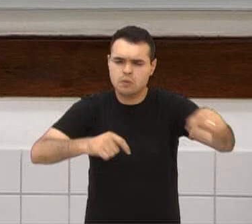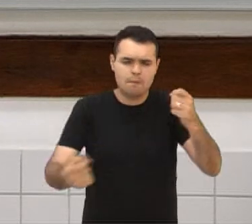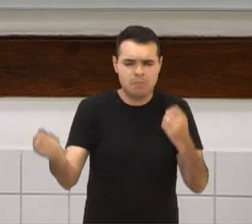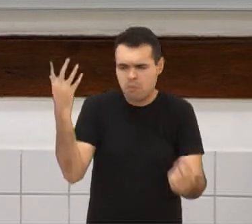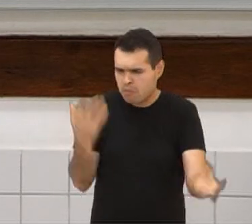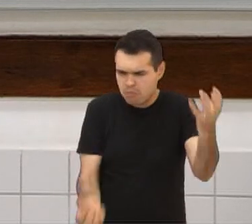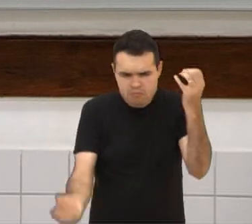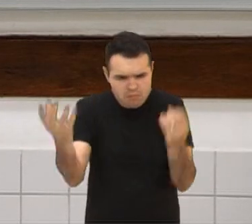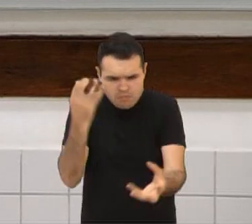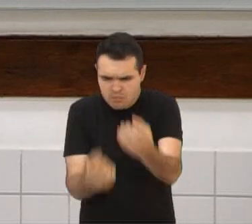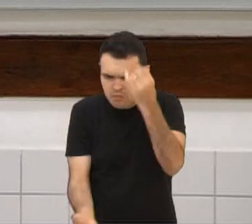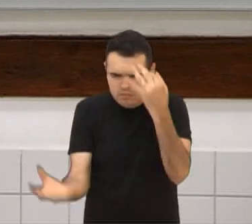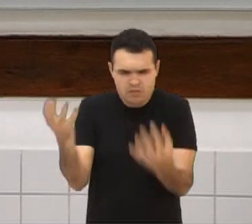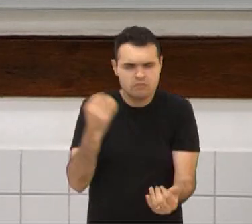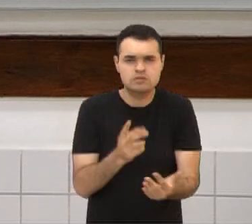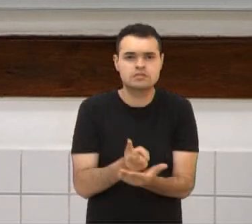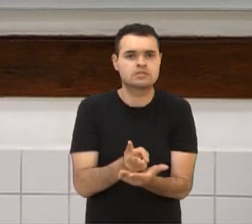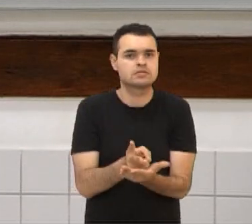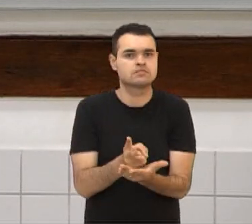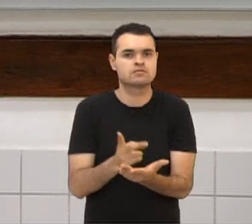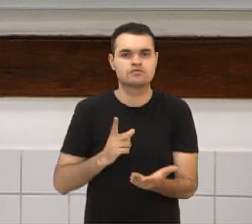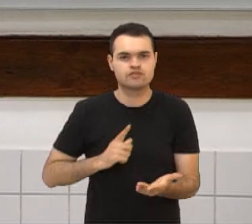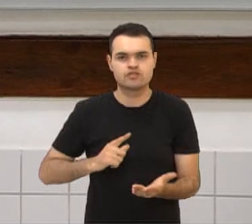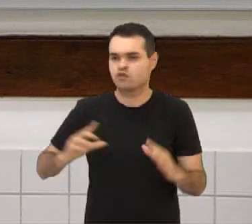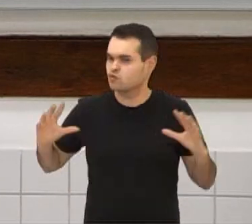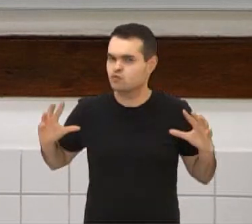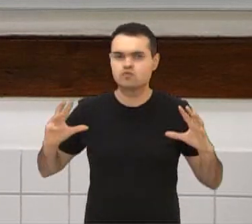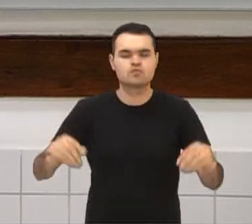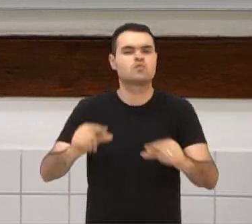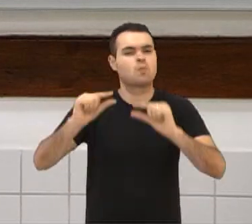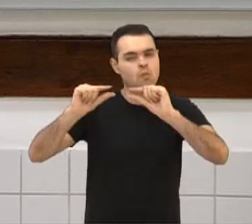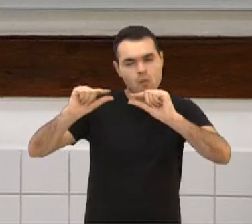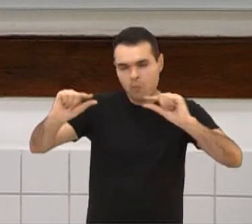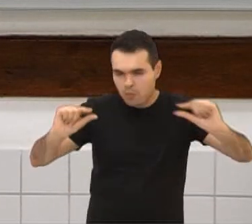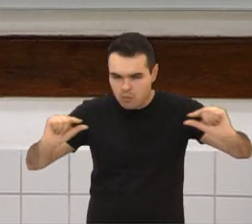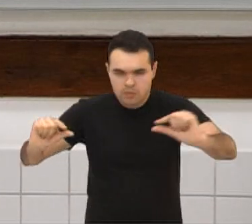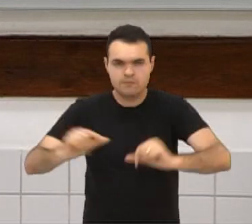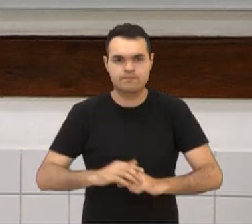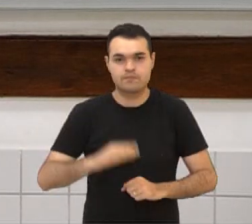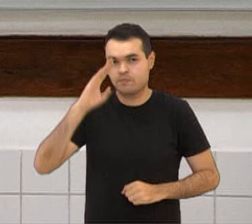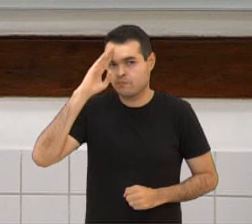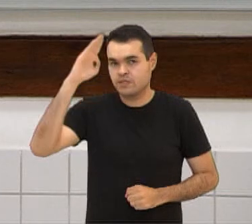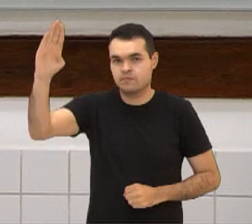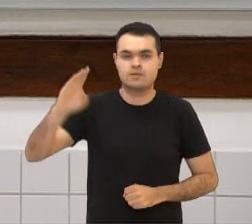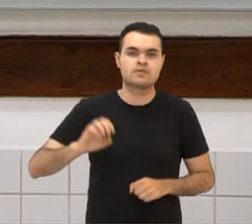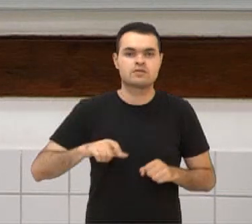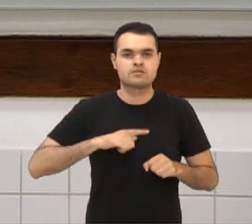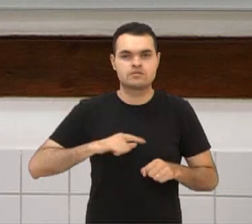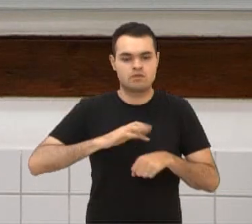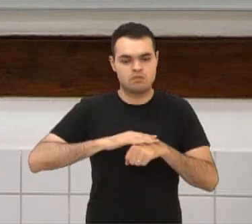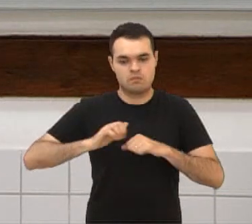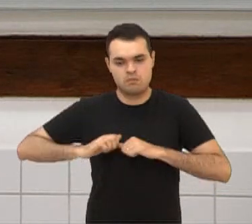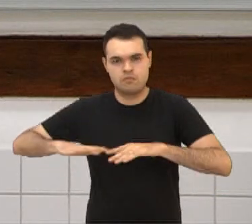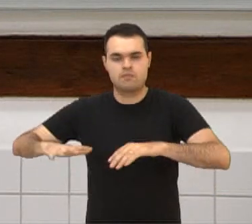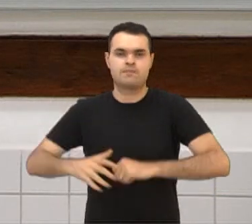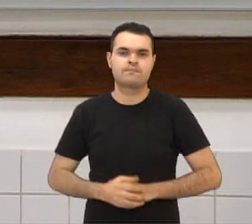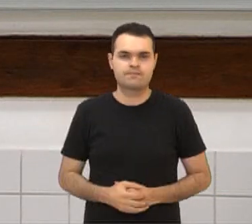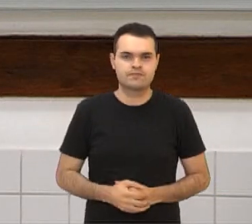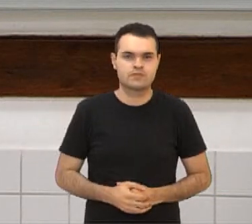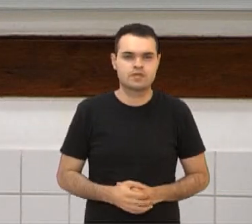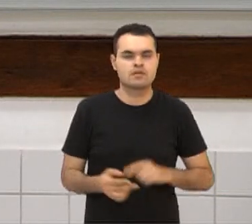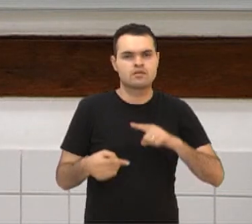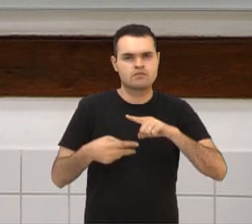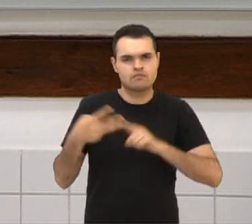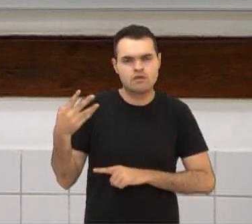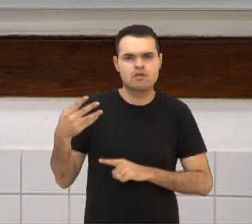aparecendo, indo embora e voltando, tinha de tudo um pouco. Epidemias, principalmente de cólera, tifo, tuberculose, varíola